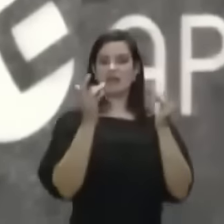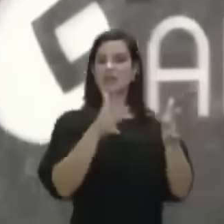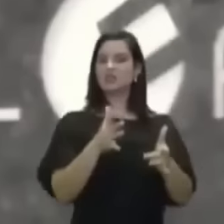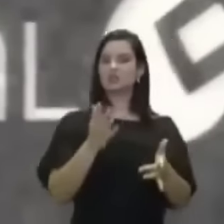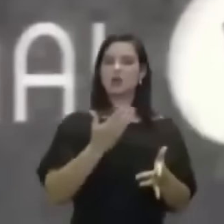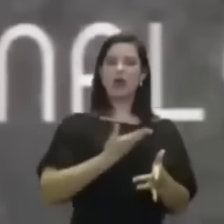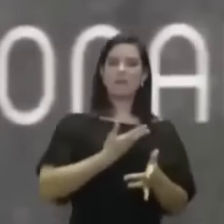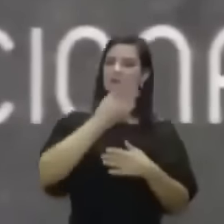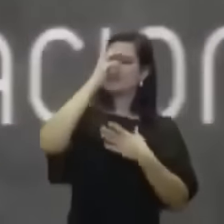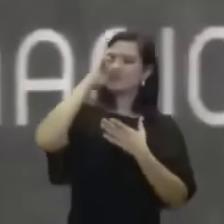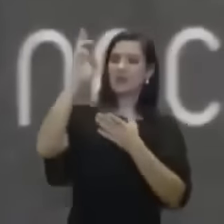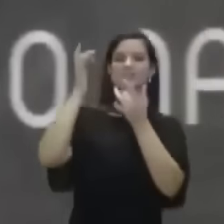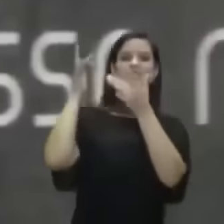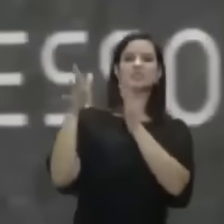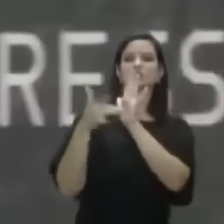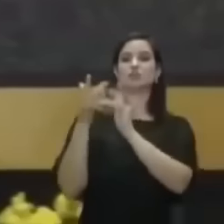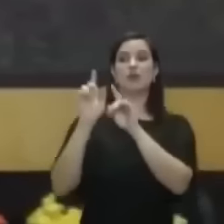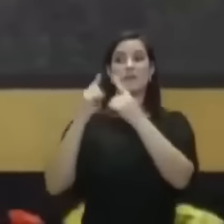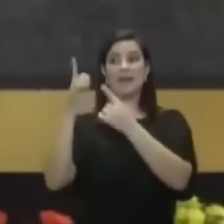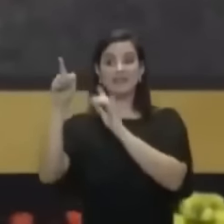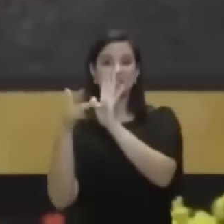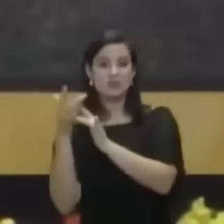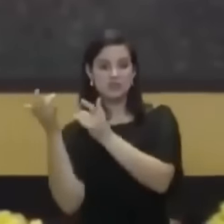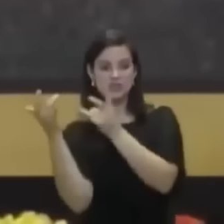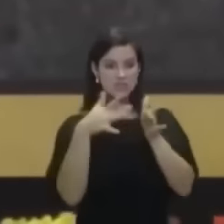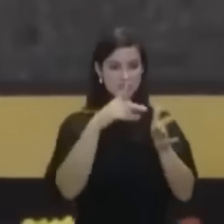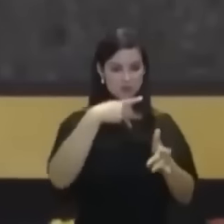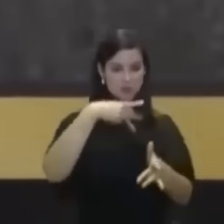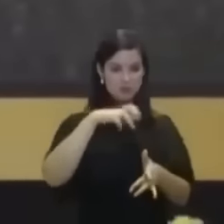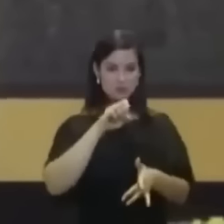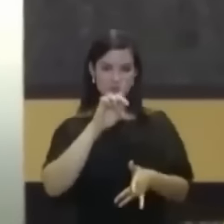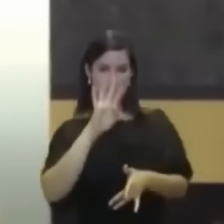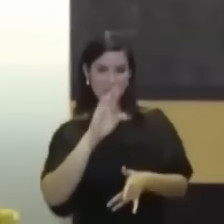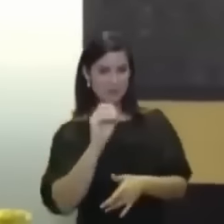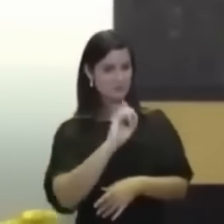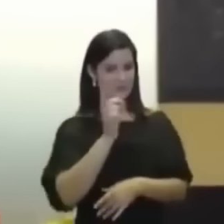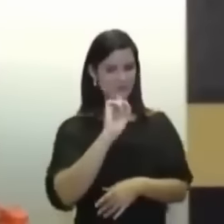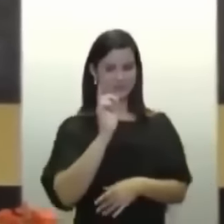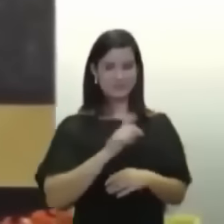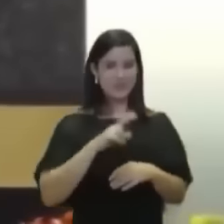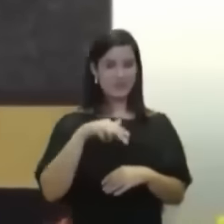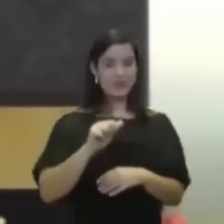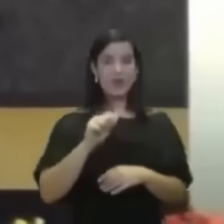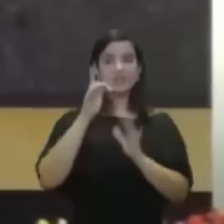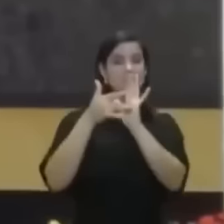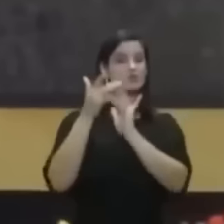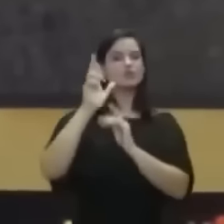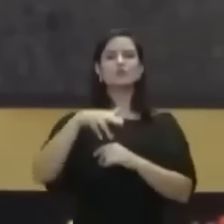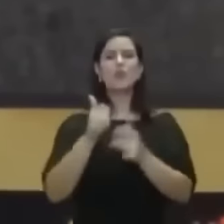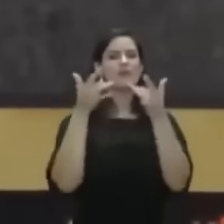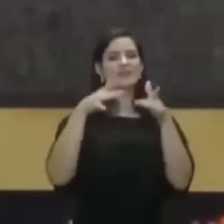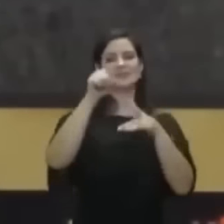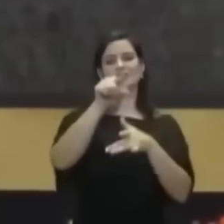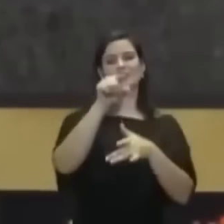Pedro desistiu de Jesus, mas Jesus não desistiu de Pedro. Jesus não desiste de você. Ele